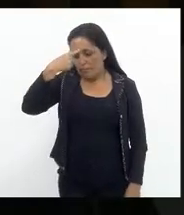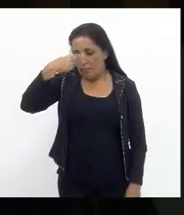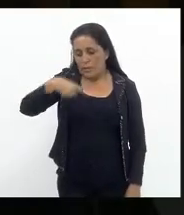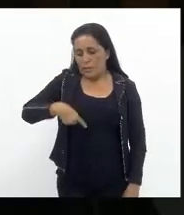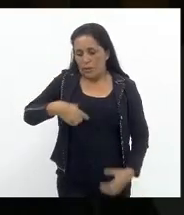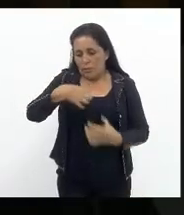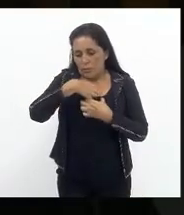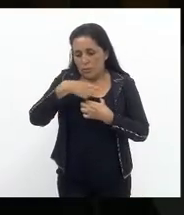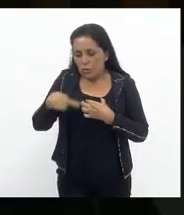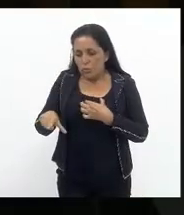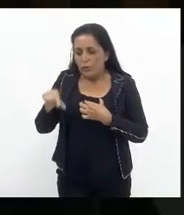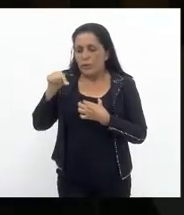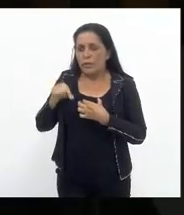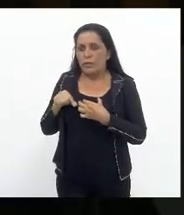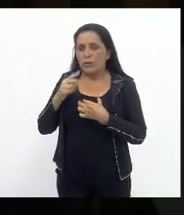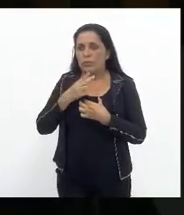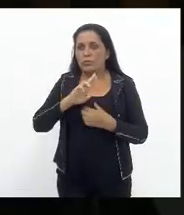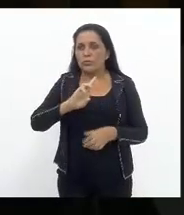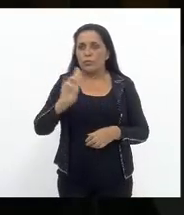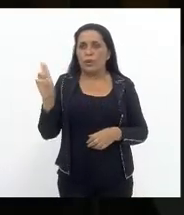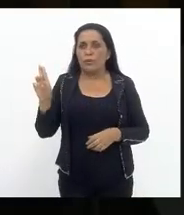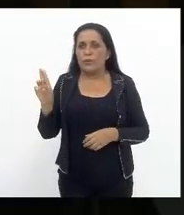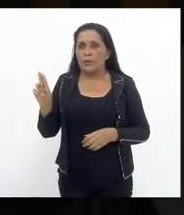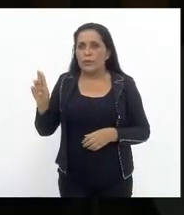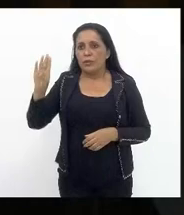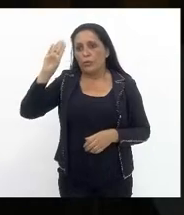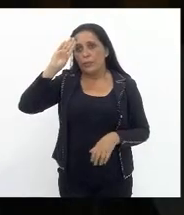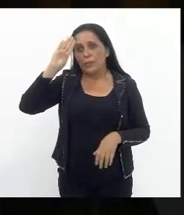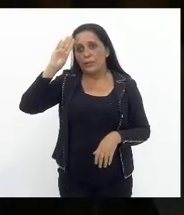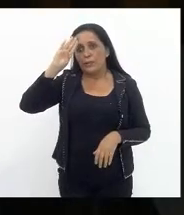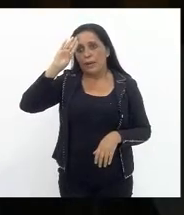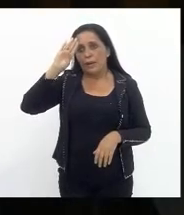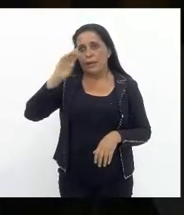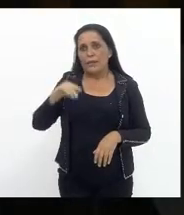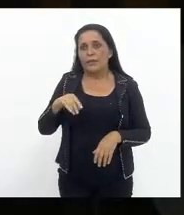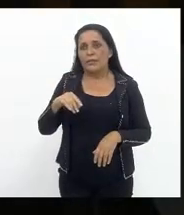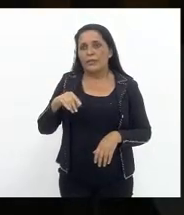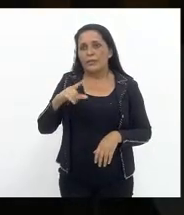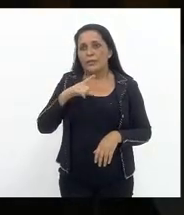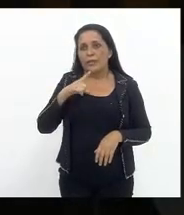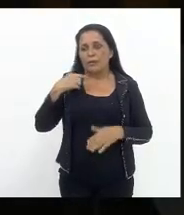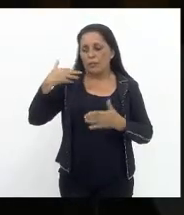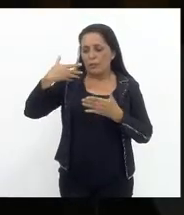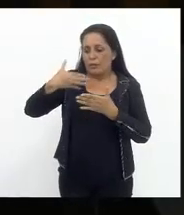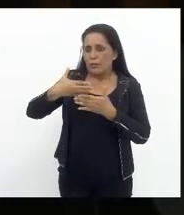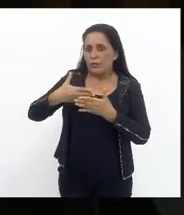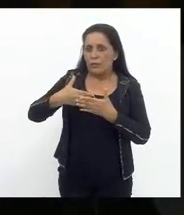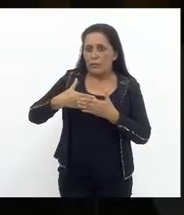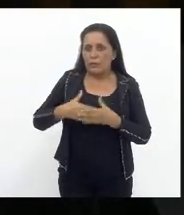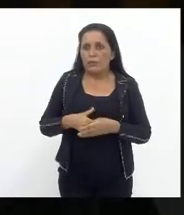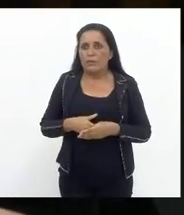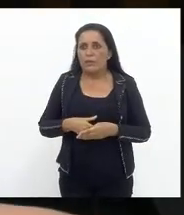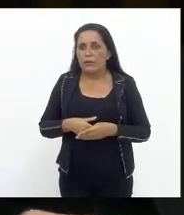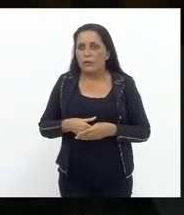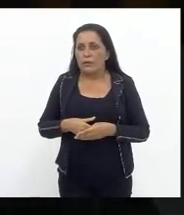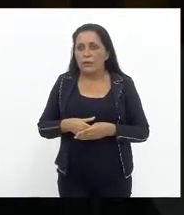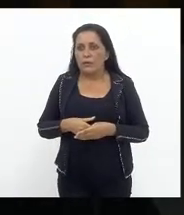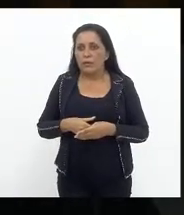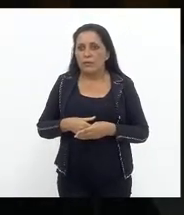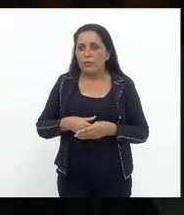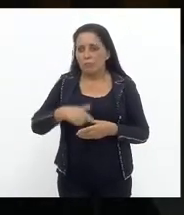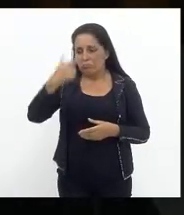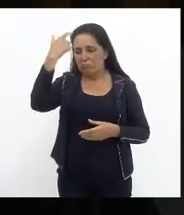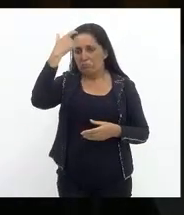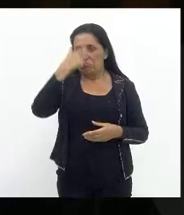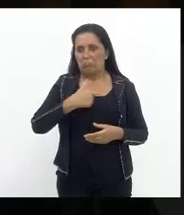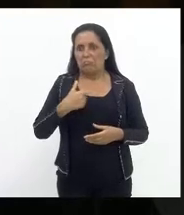de escolher um nome de um militar que tivesse um histórico de excelência, uma personalidade